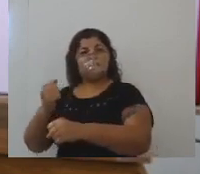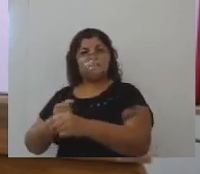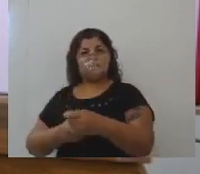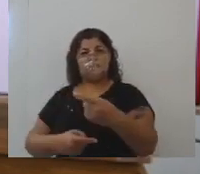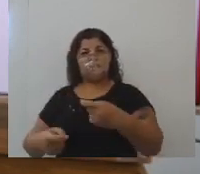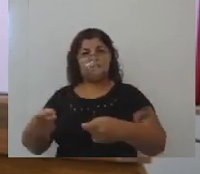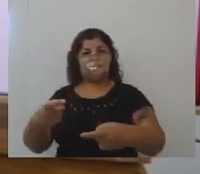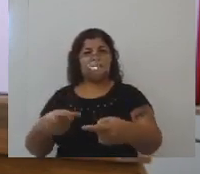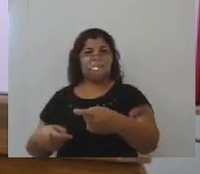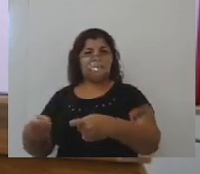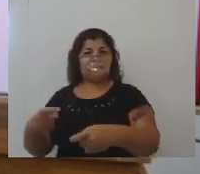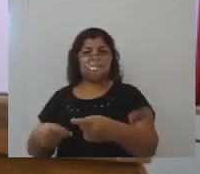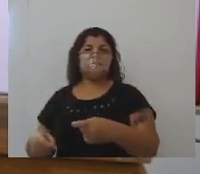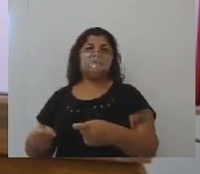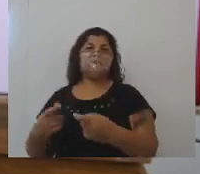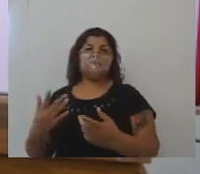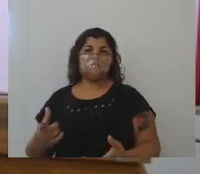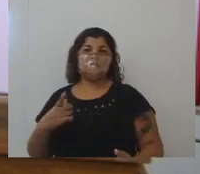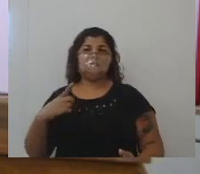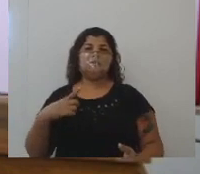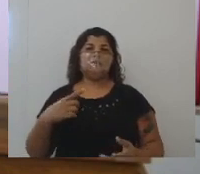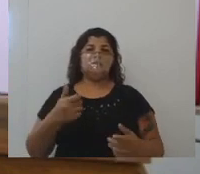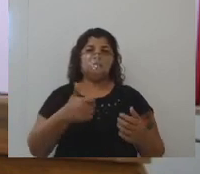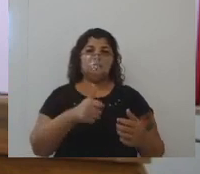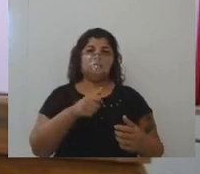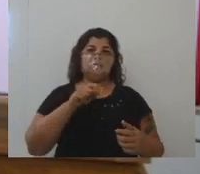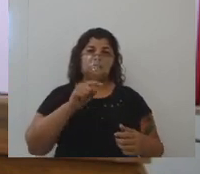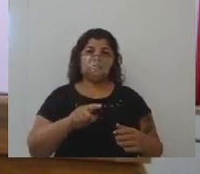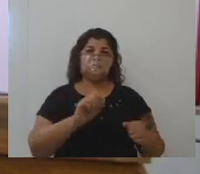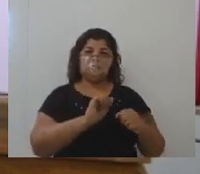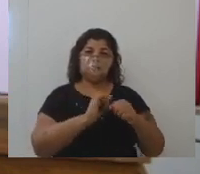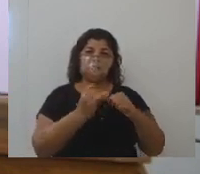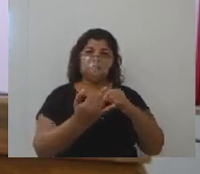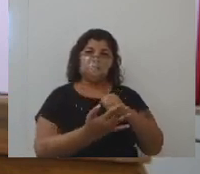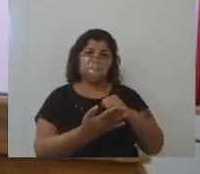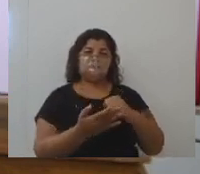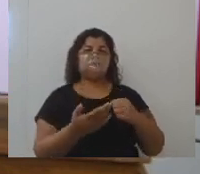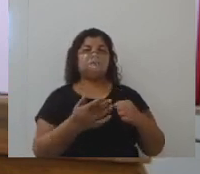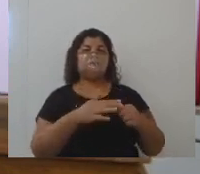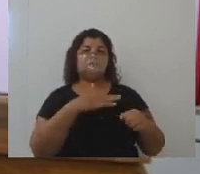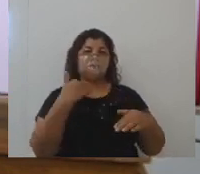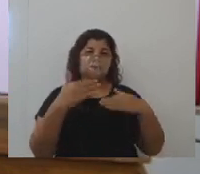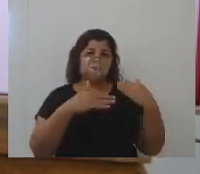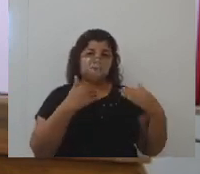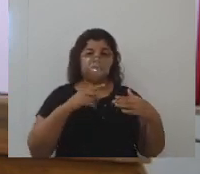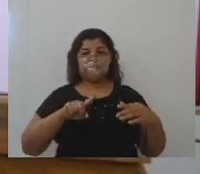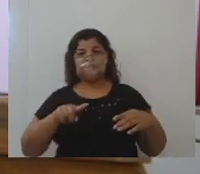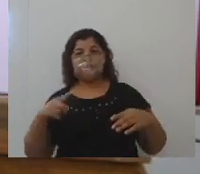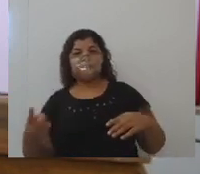Então, enquanto a gente tem 11 mil casos de Covid no Brasil, a gente tem